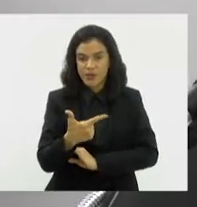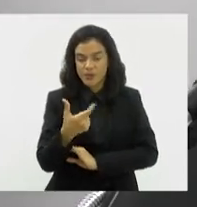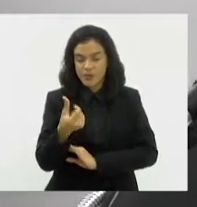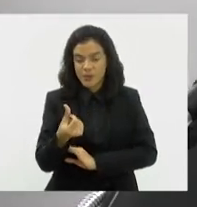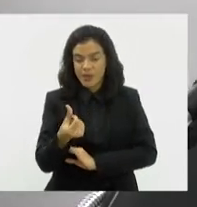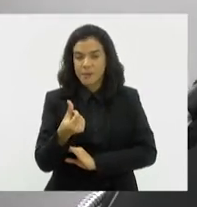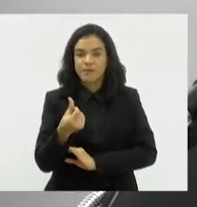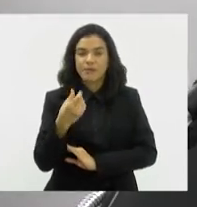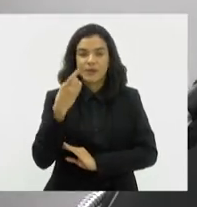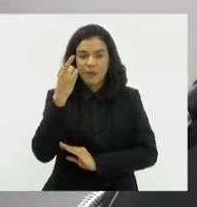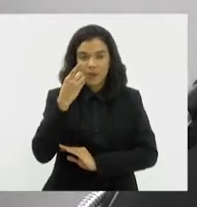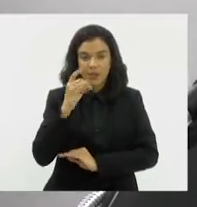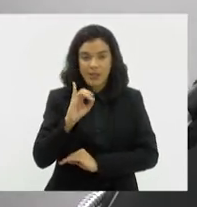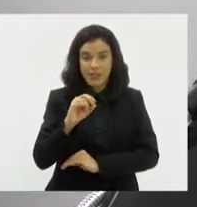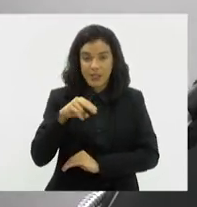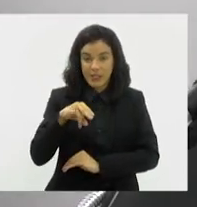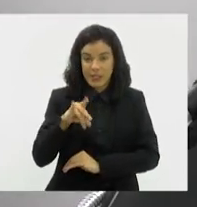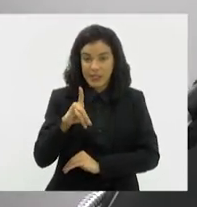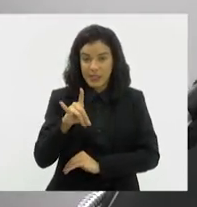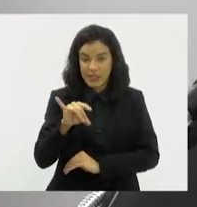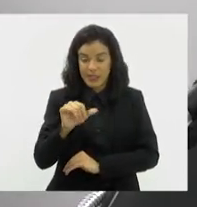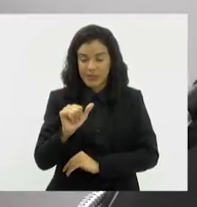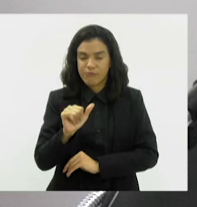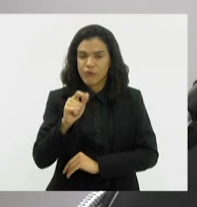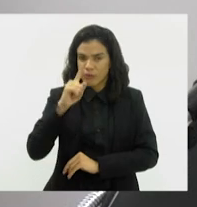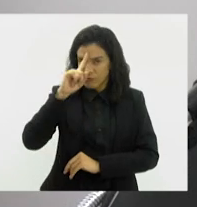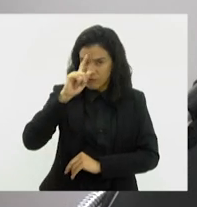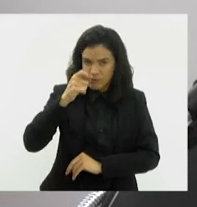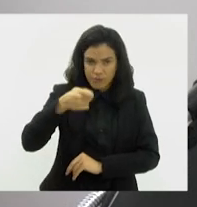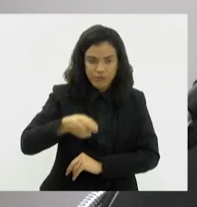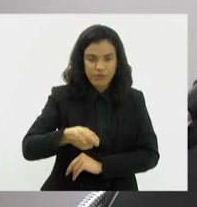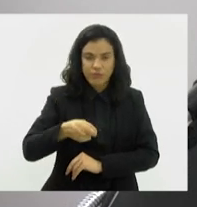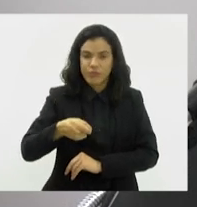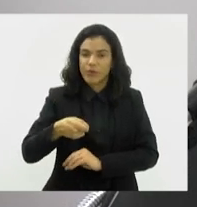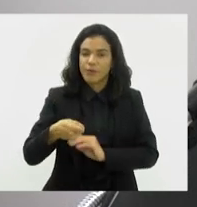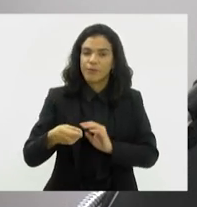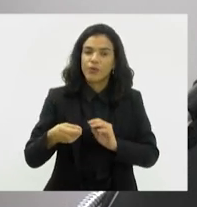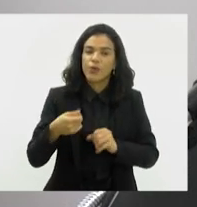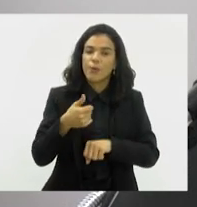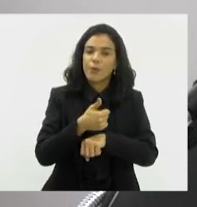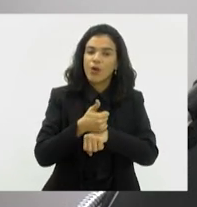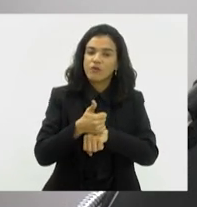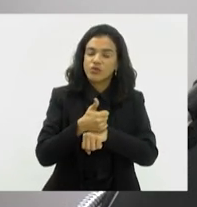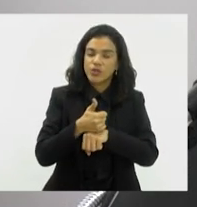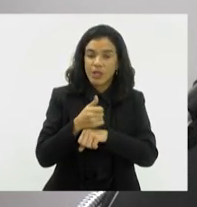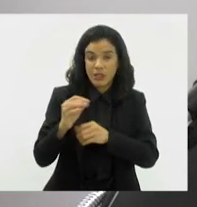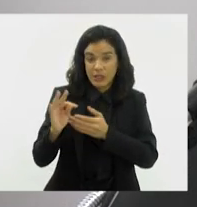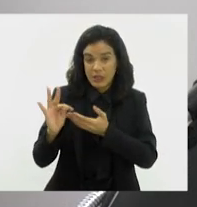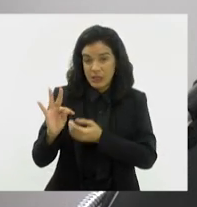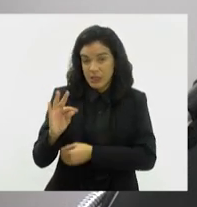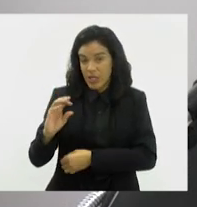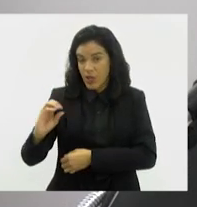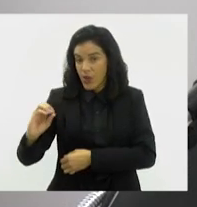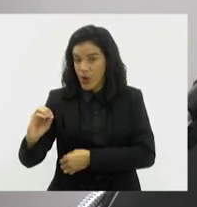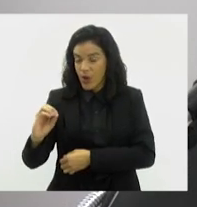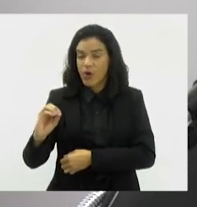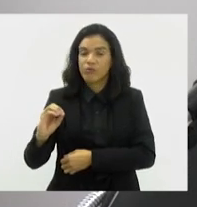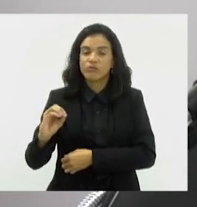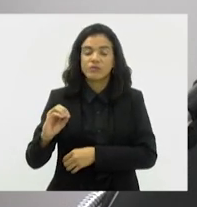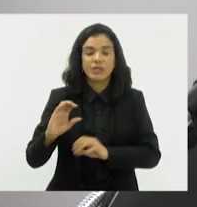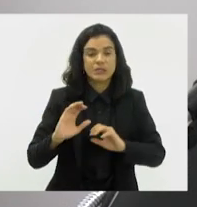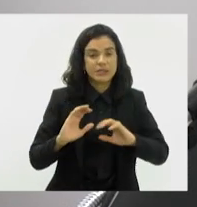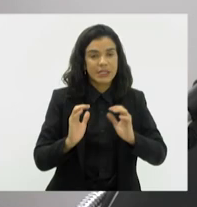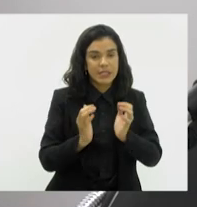da deputada Índia Armelau, que dispõe sobre a obrigatoriedade da inclusão do profissional terapeuta ocupacional nas